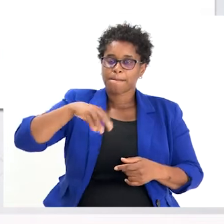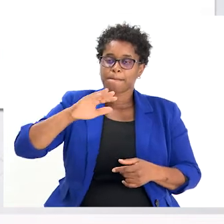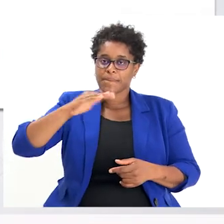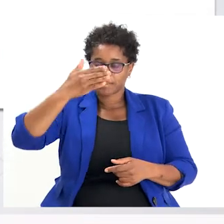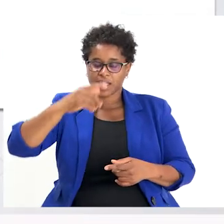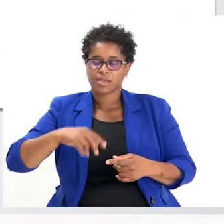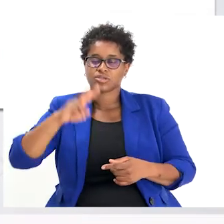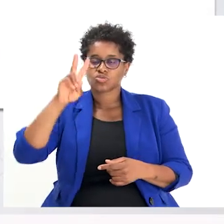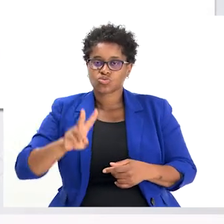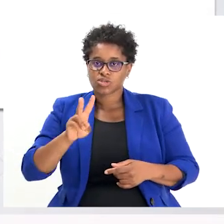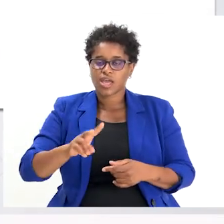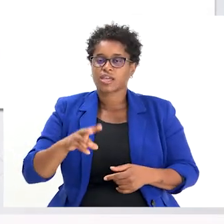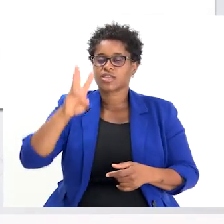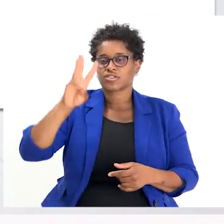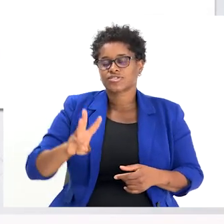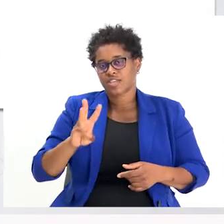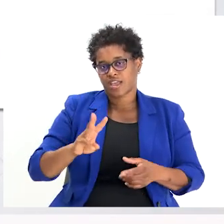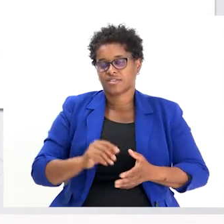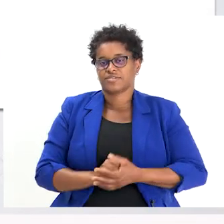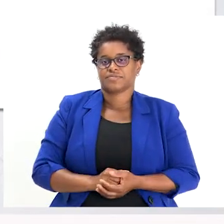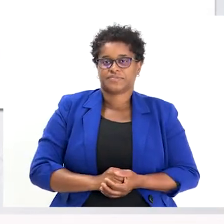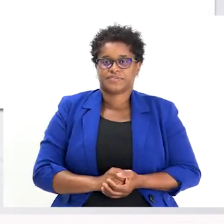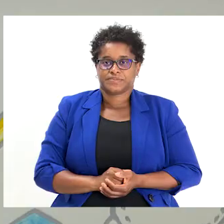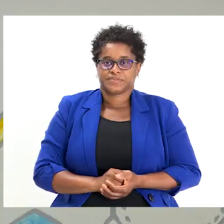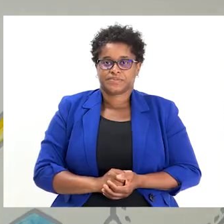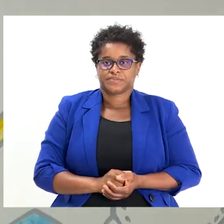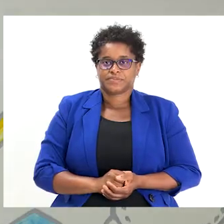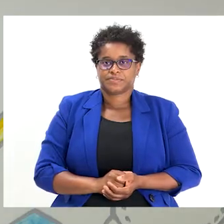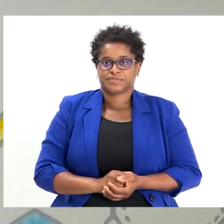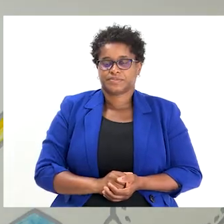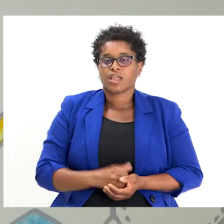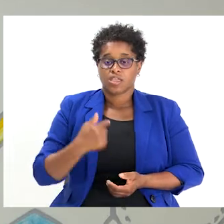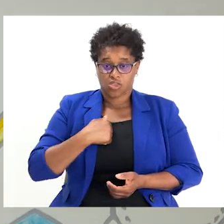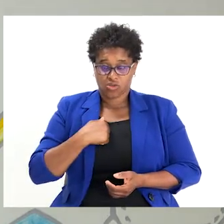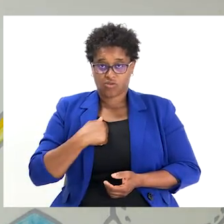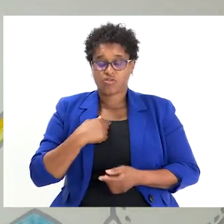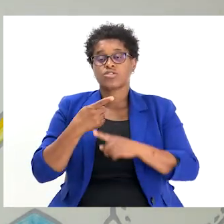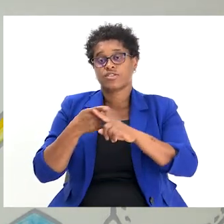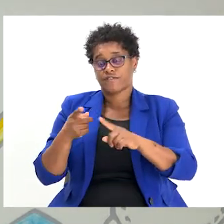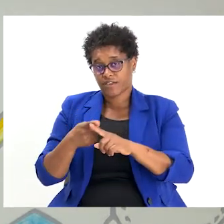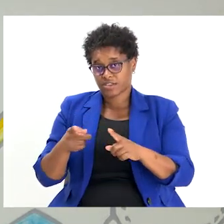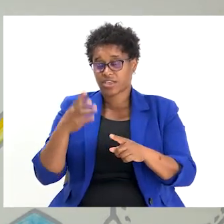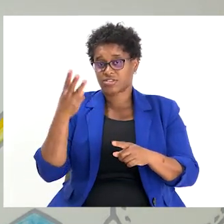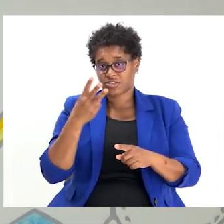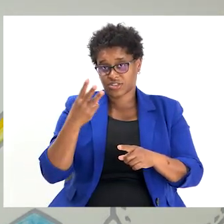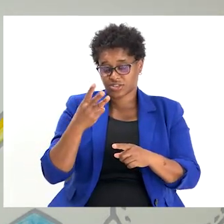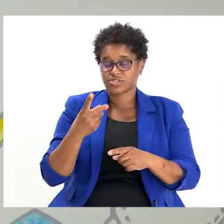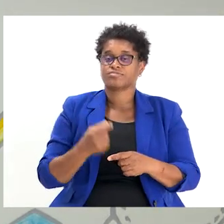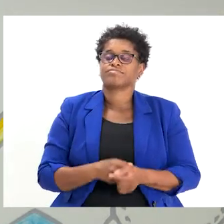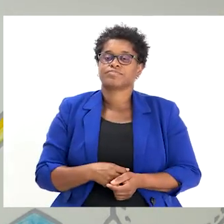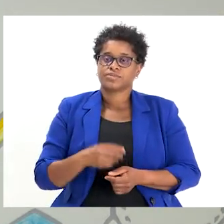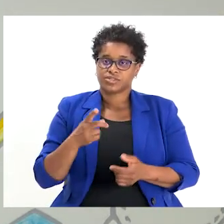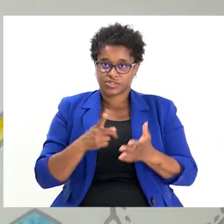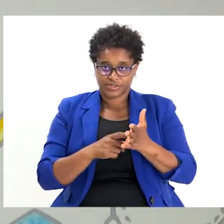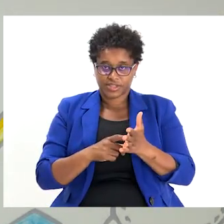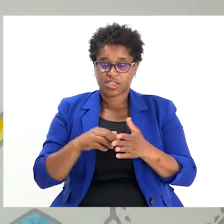as necessidades terciárias. Eu vou diferenciar essas três necessidades, vou